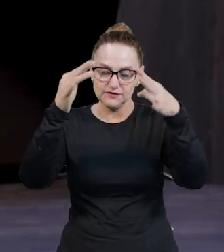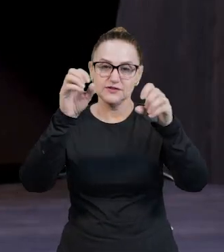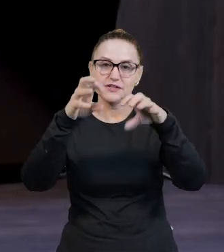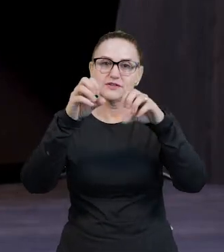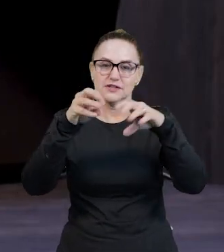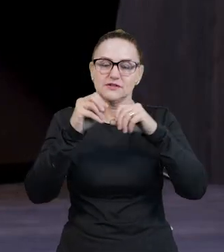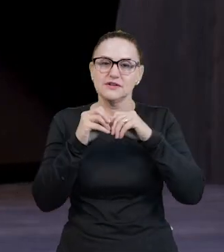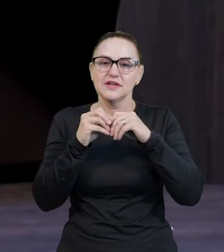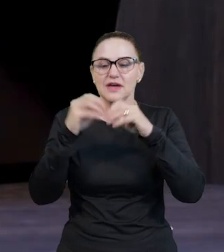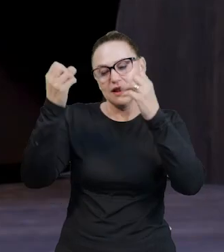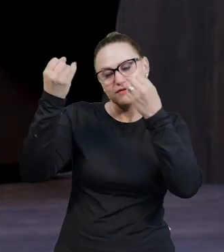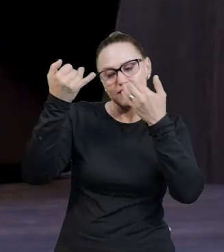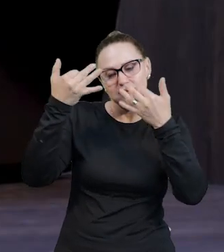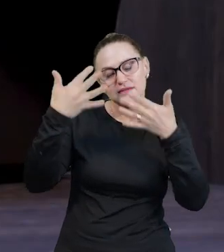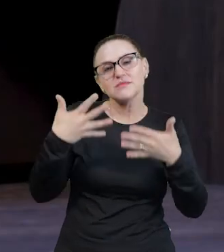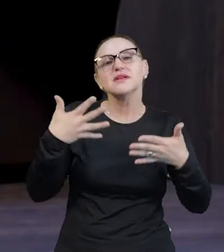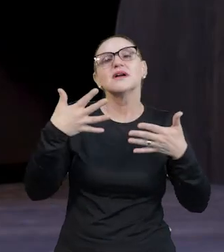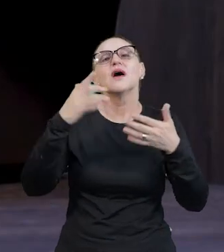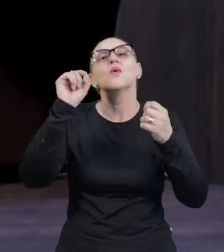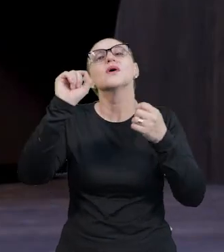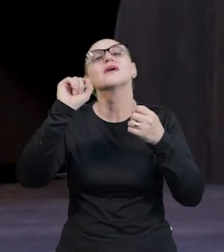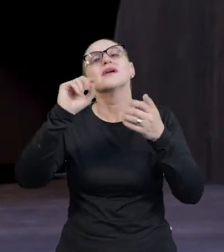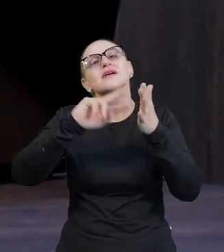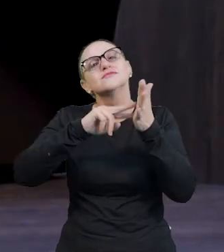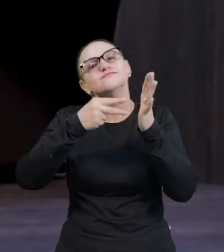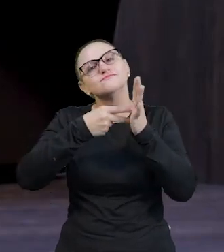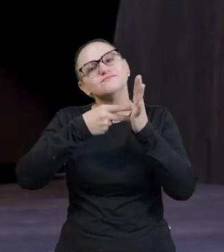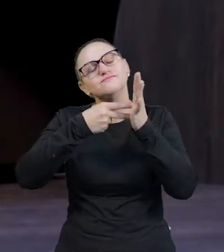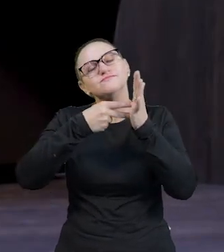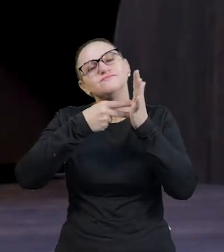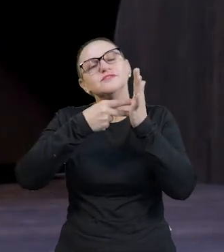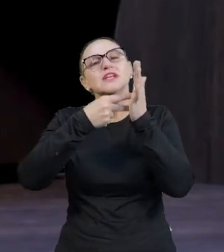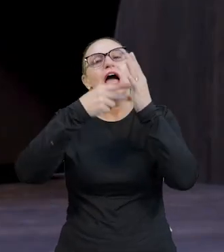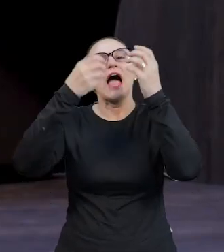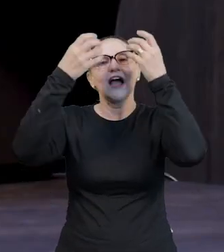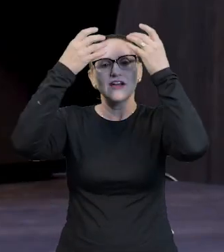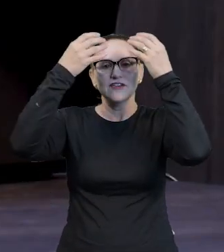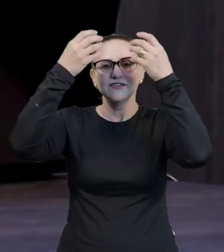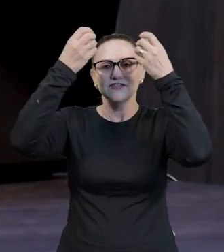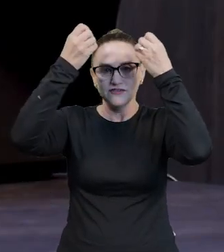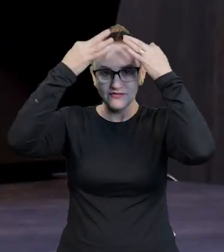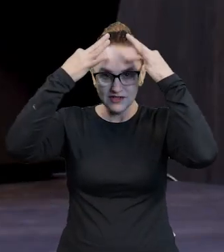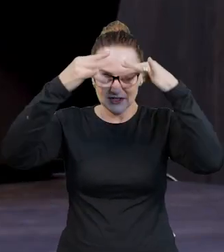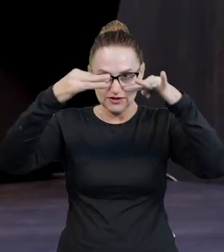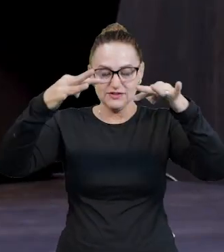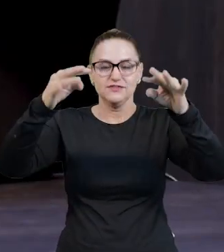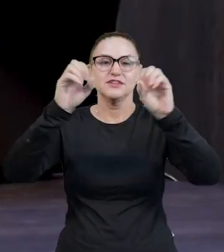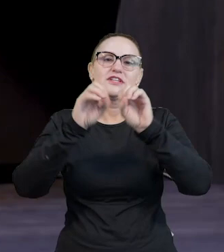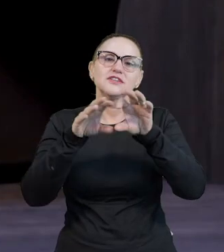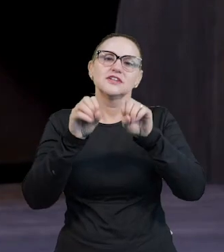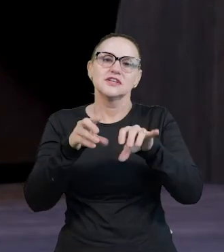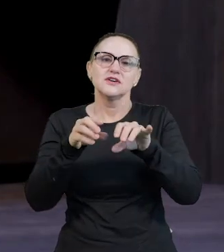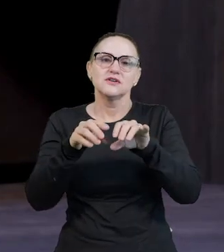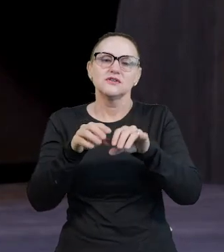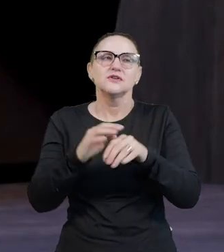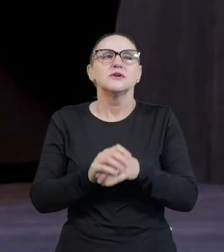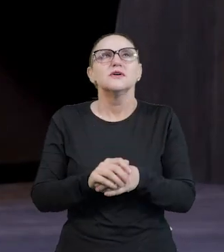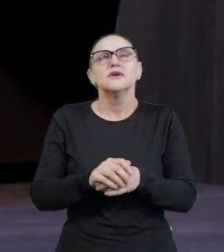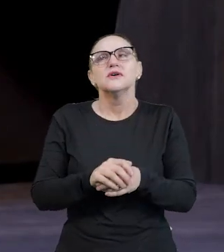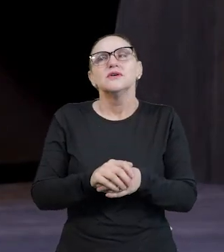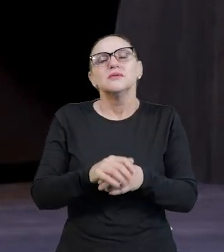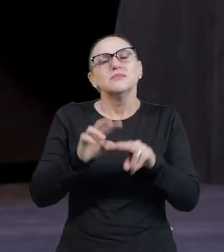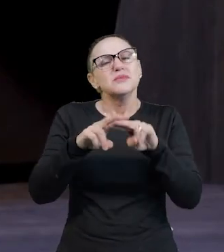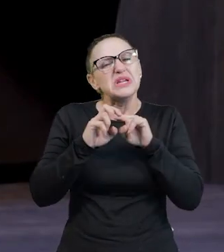educação, como que nós podemos significar essa palavra. Por isso, o ensino é aquela questão